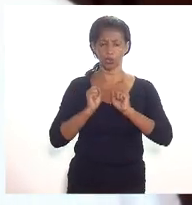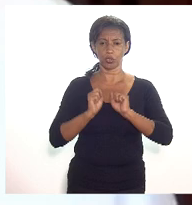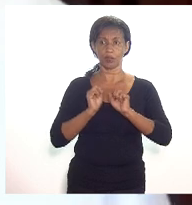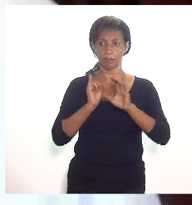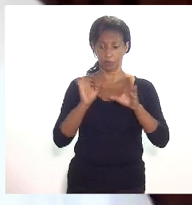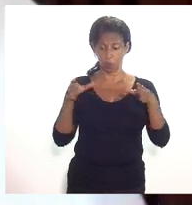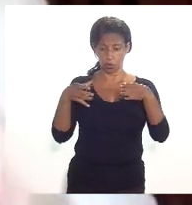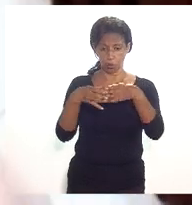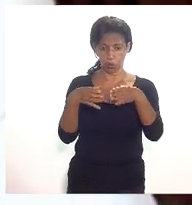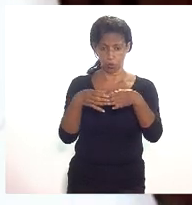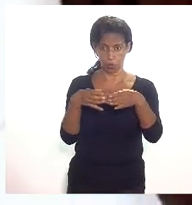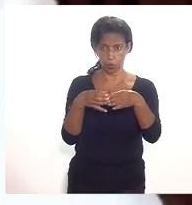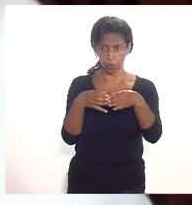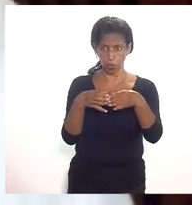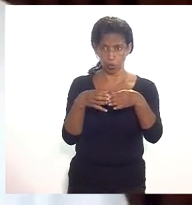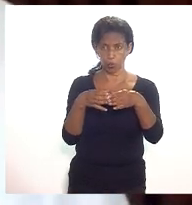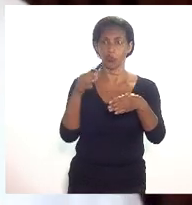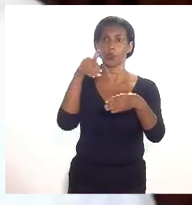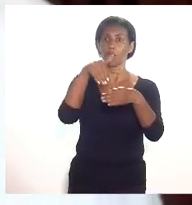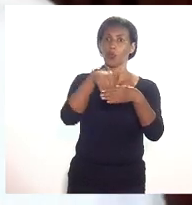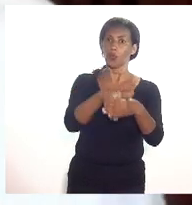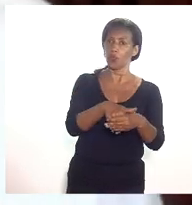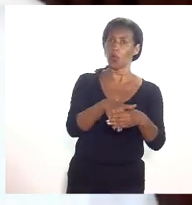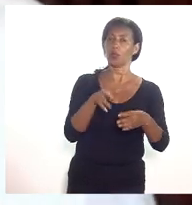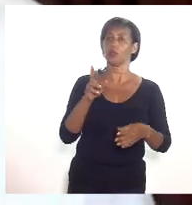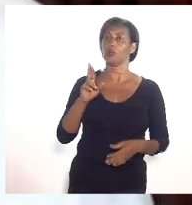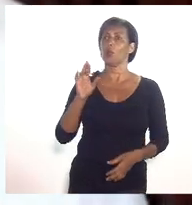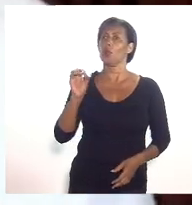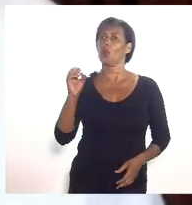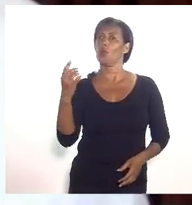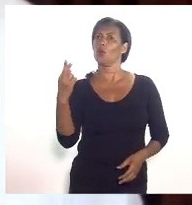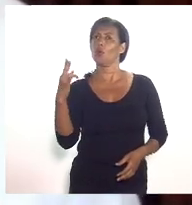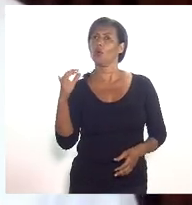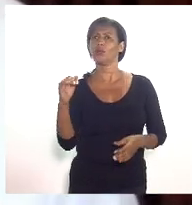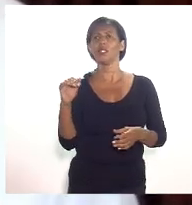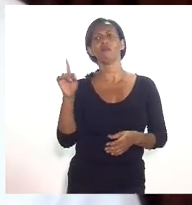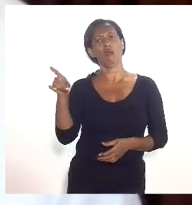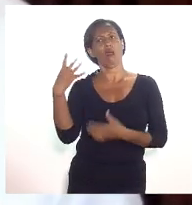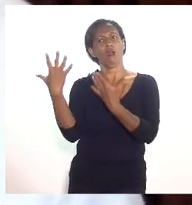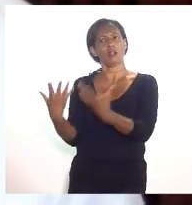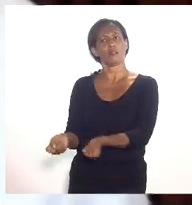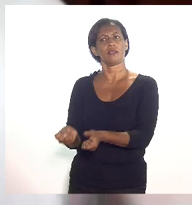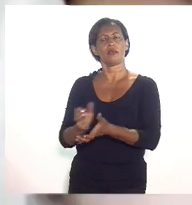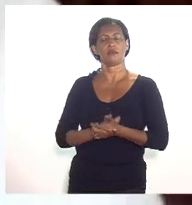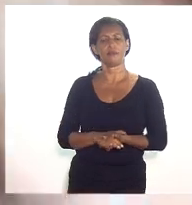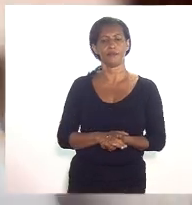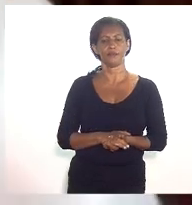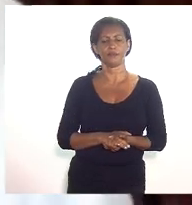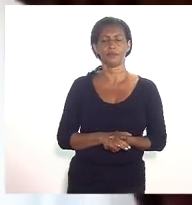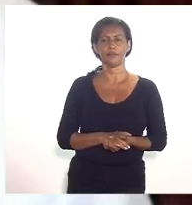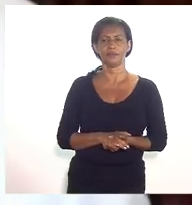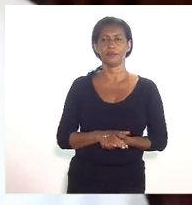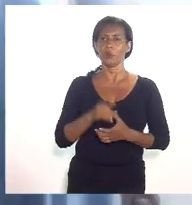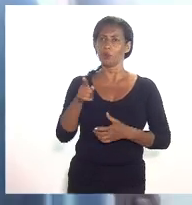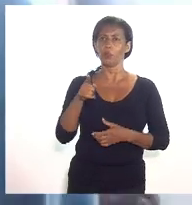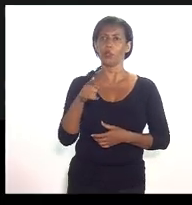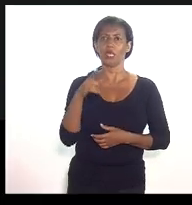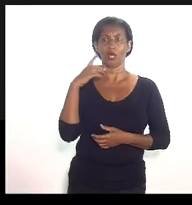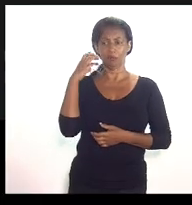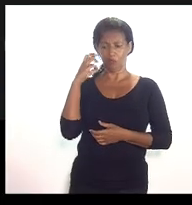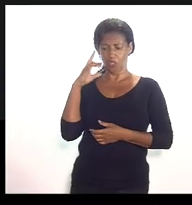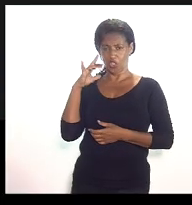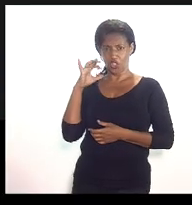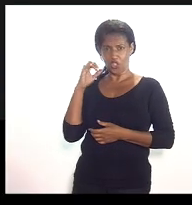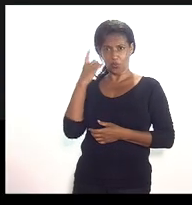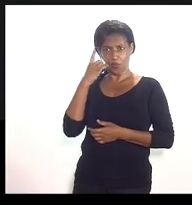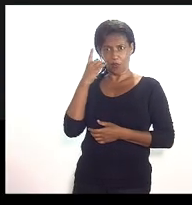grupo, o voto do deputado Rodrigo Amorim teria valido. Porque ele teria dado autorização para votar.